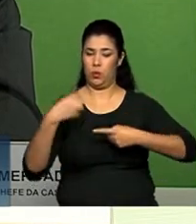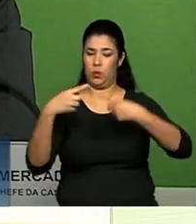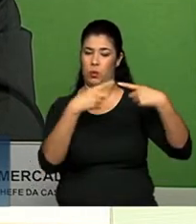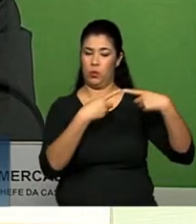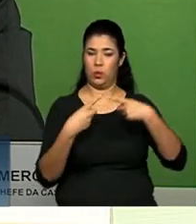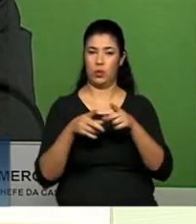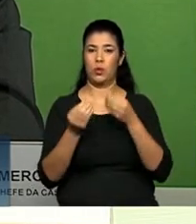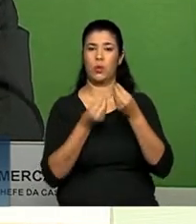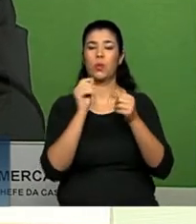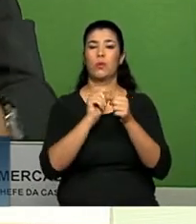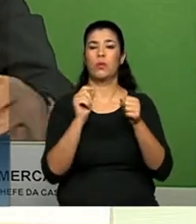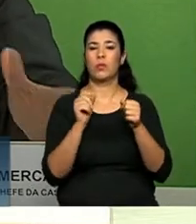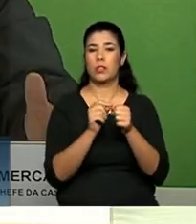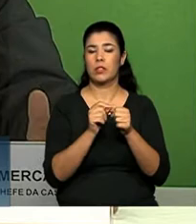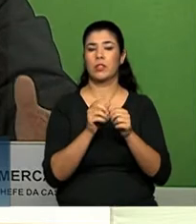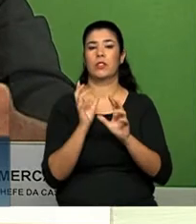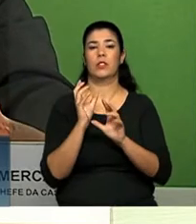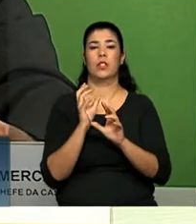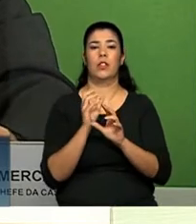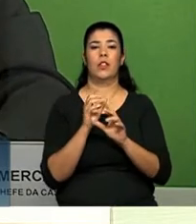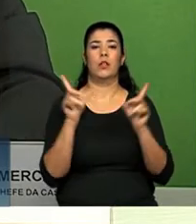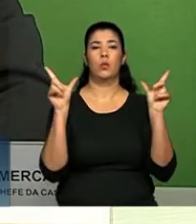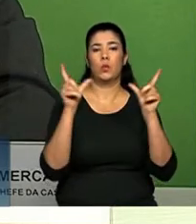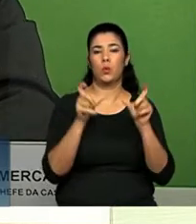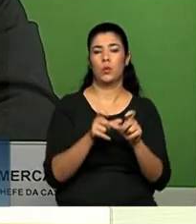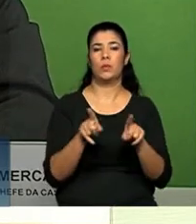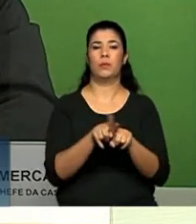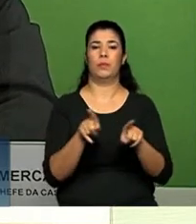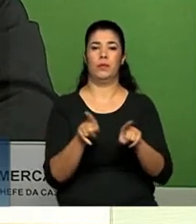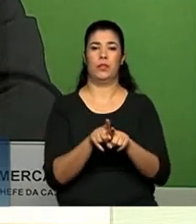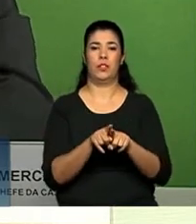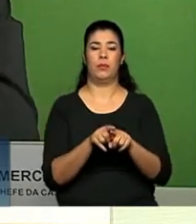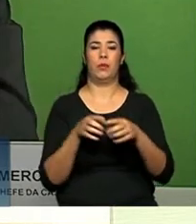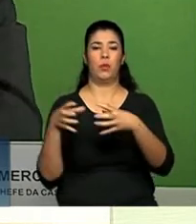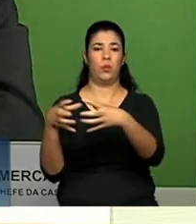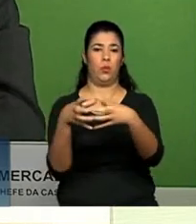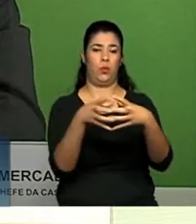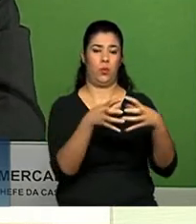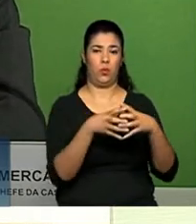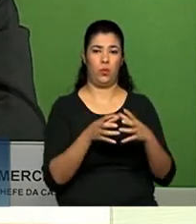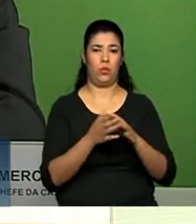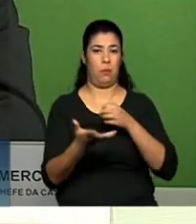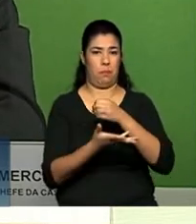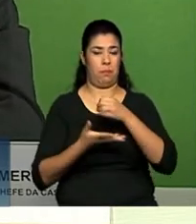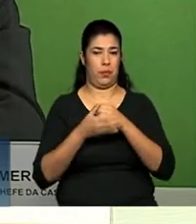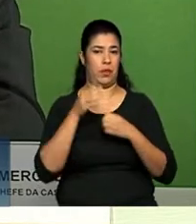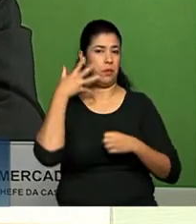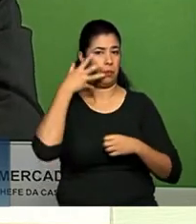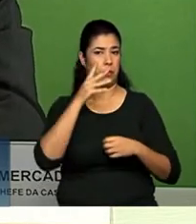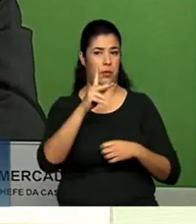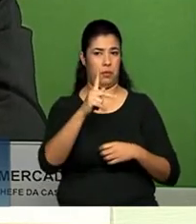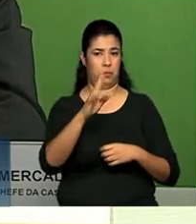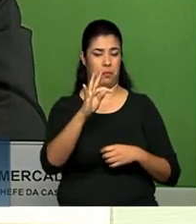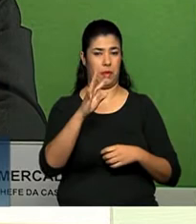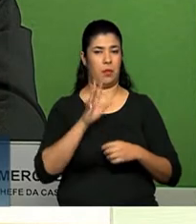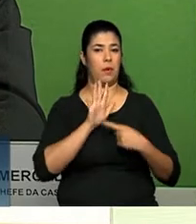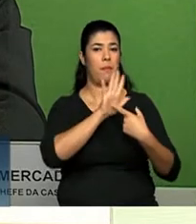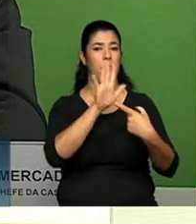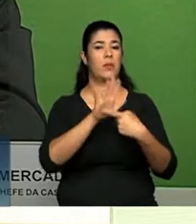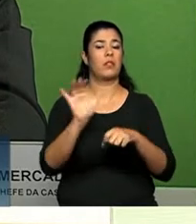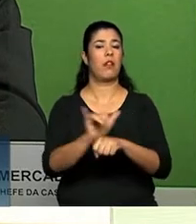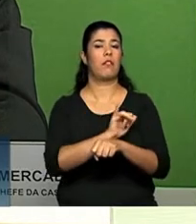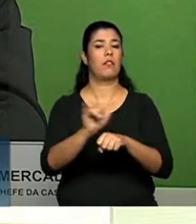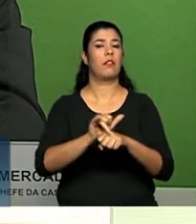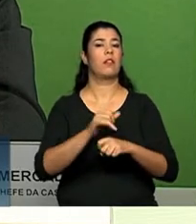nós temos feito isso com todas as bancadas da base, no sentido de mostrar a importância estratégica dessas